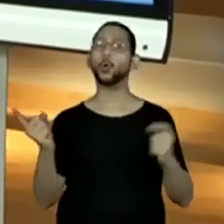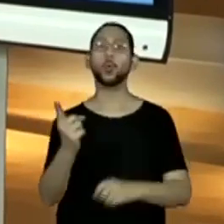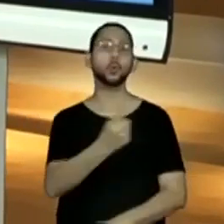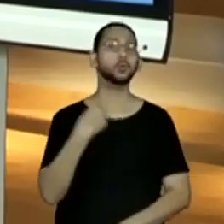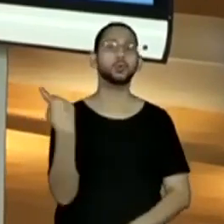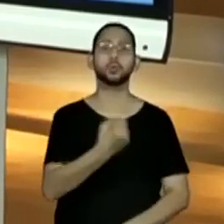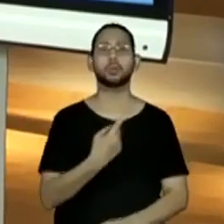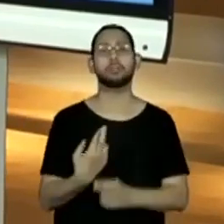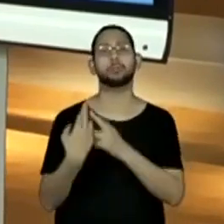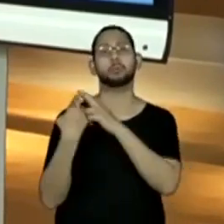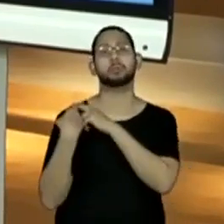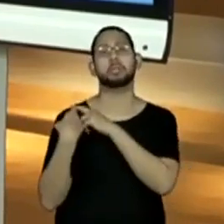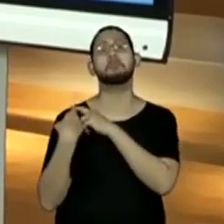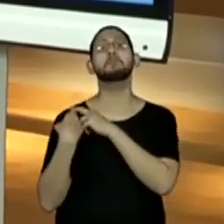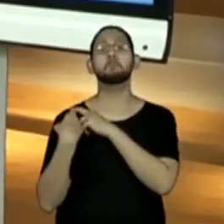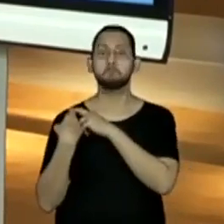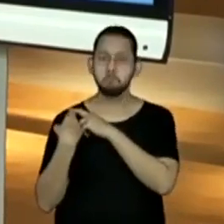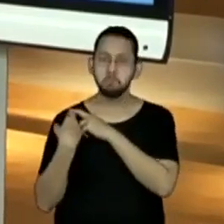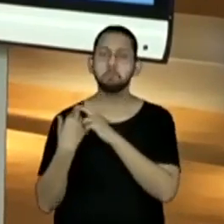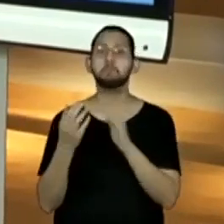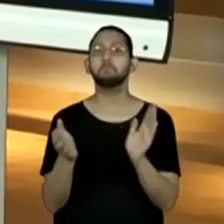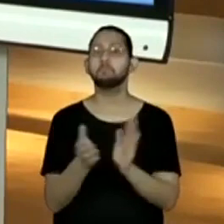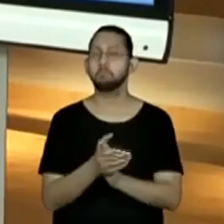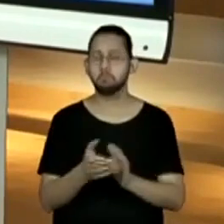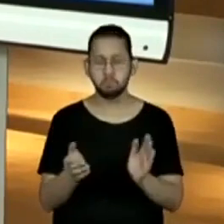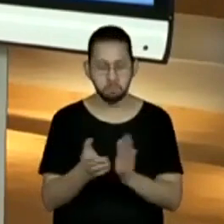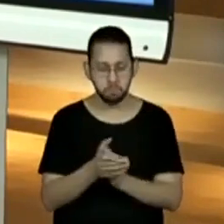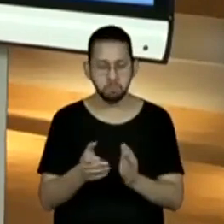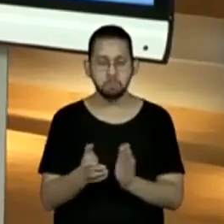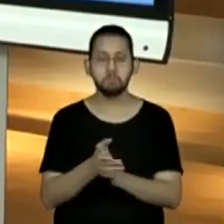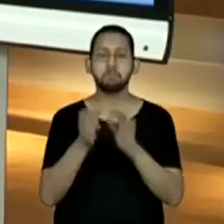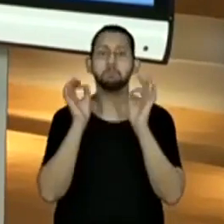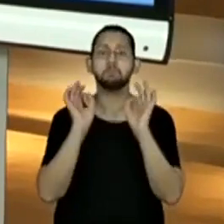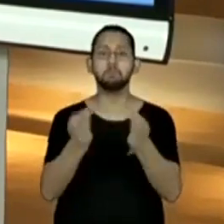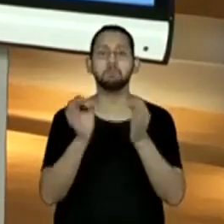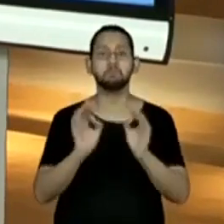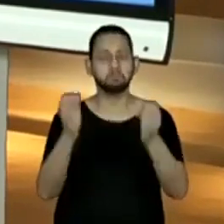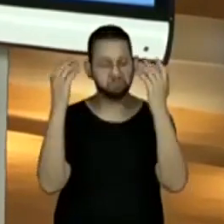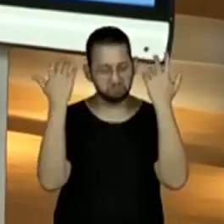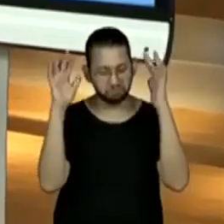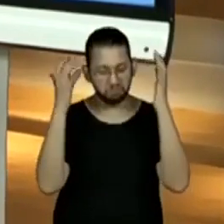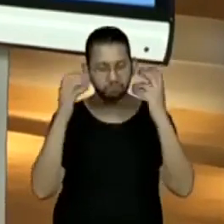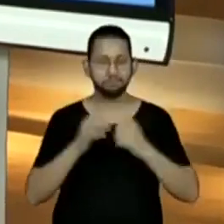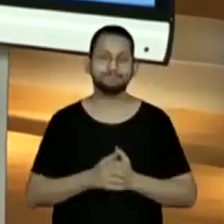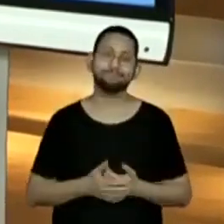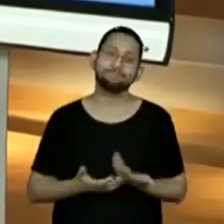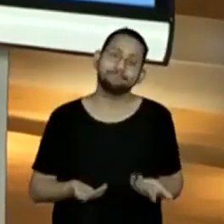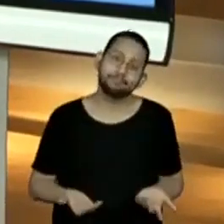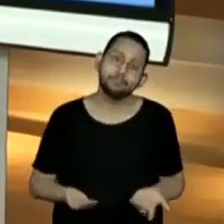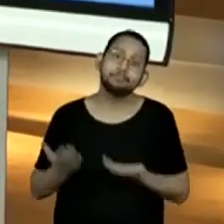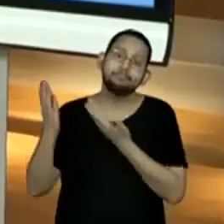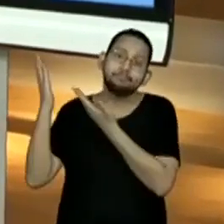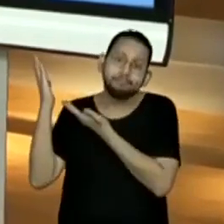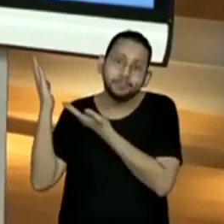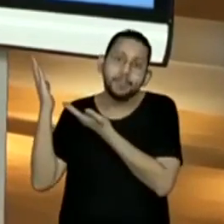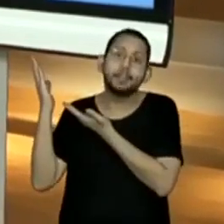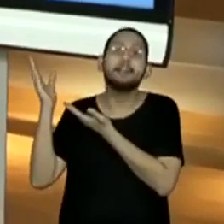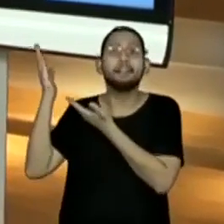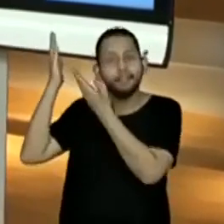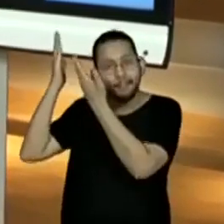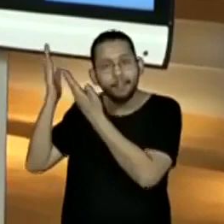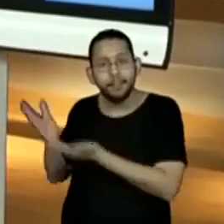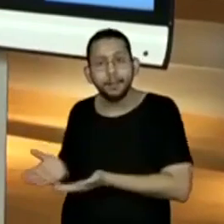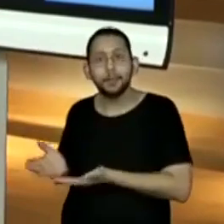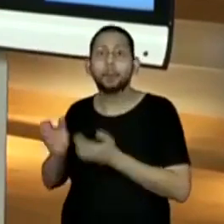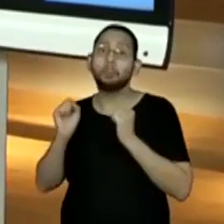Kaique, isso mesmo. Em certa medida, eu não queria, mas em certa medida,